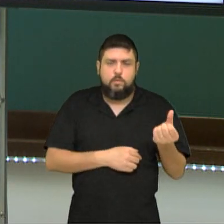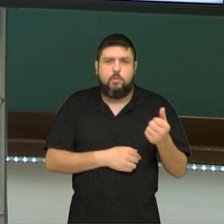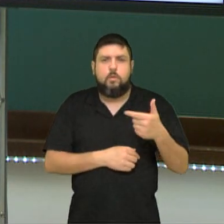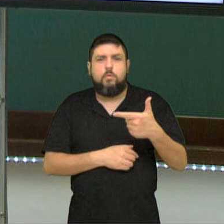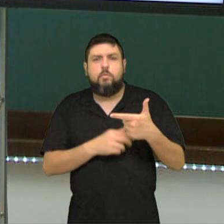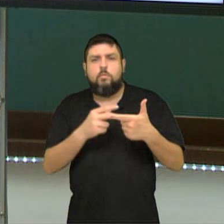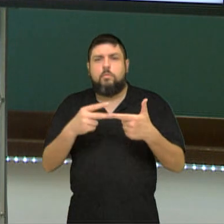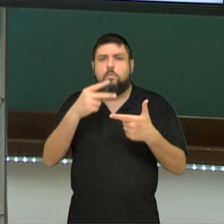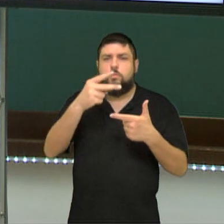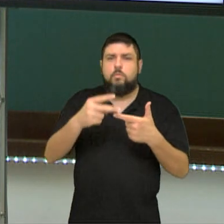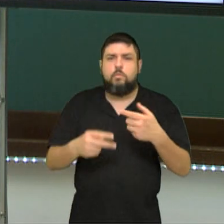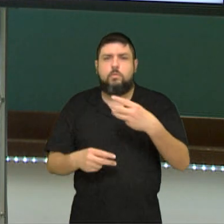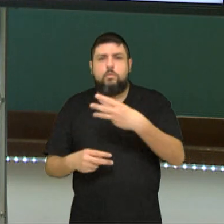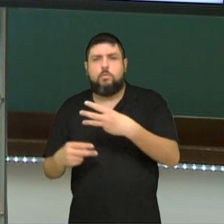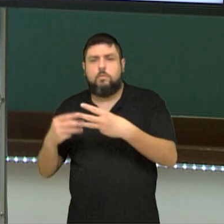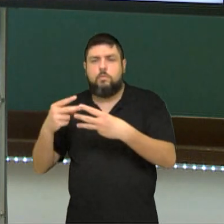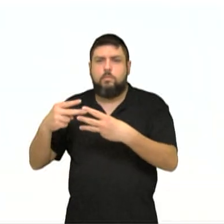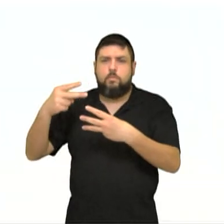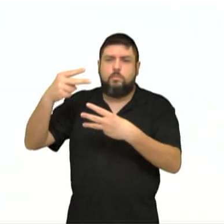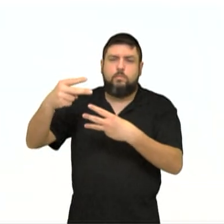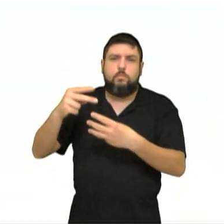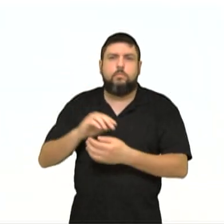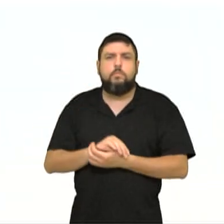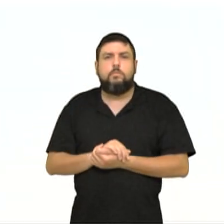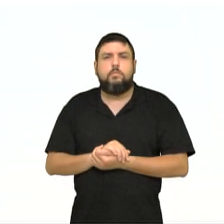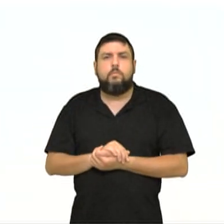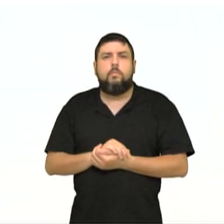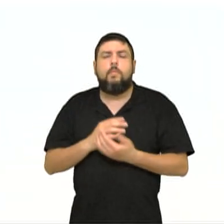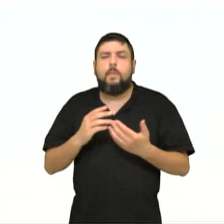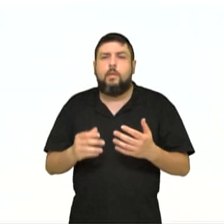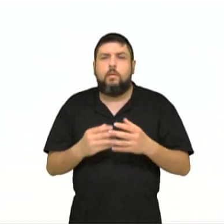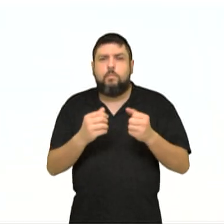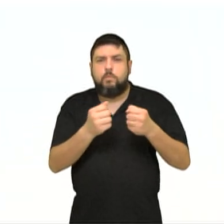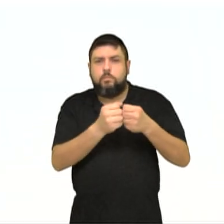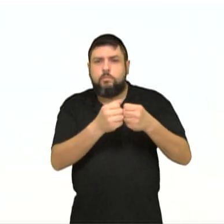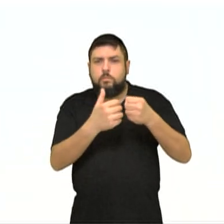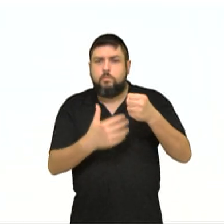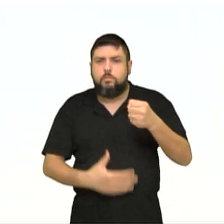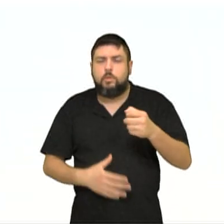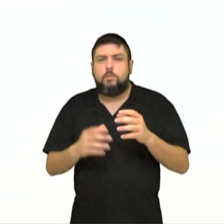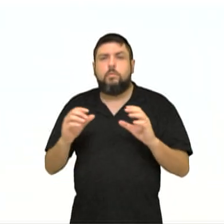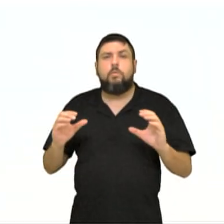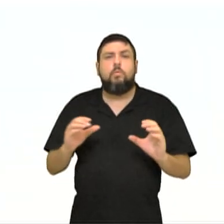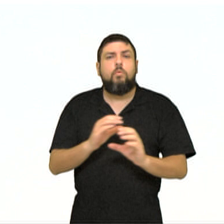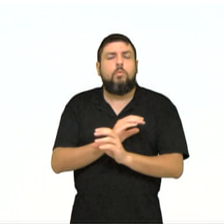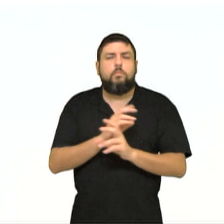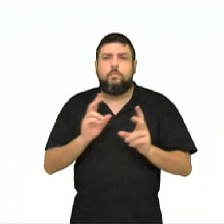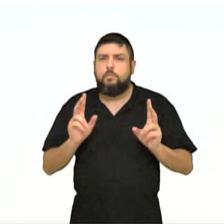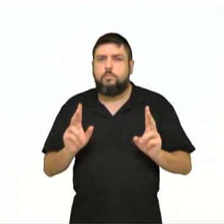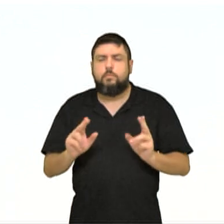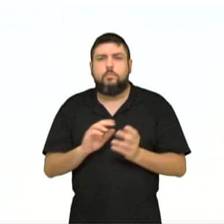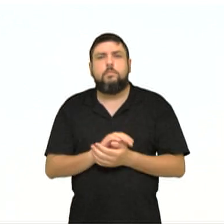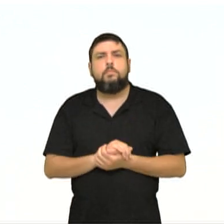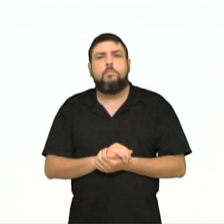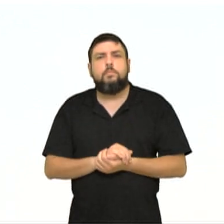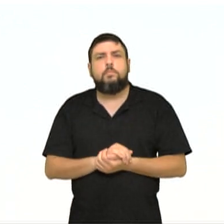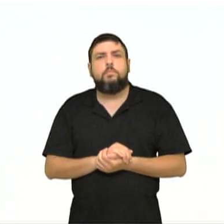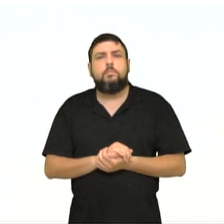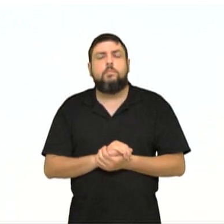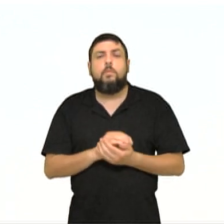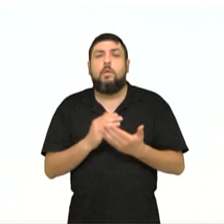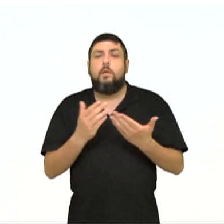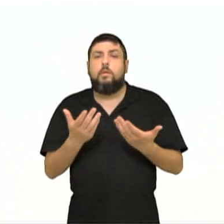vezes 3 ao quadrado. A fatoração completa será a mesma. Então, não tem diferença